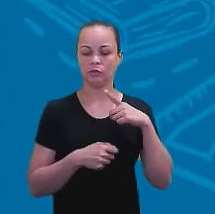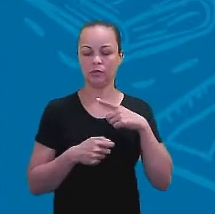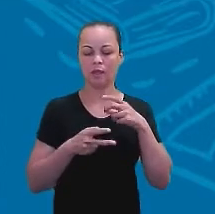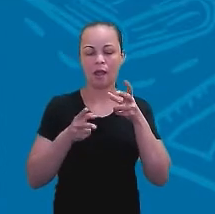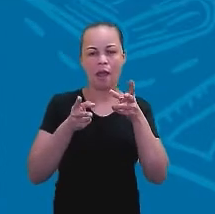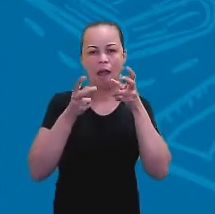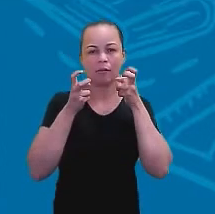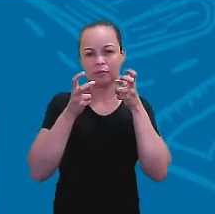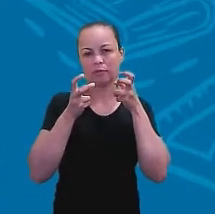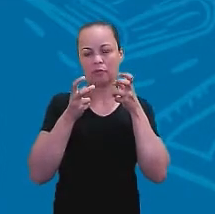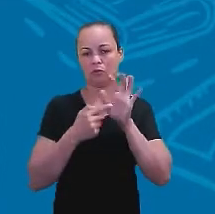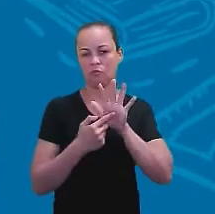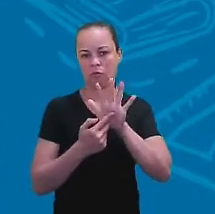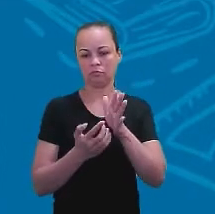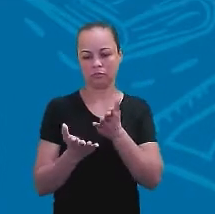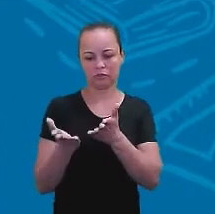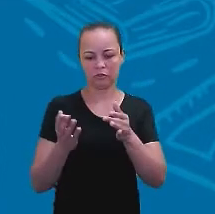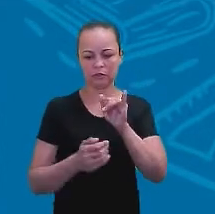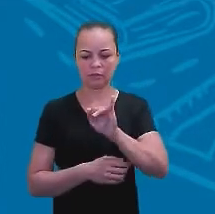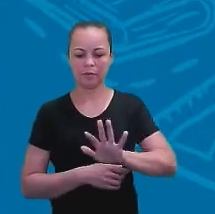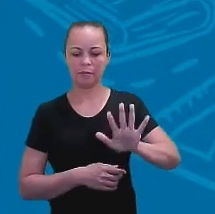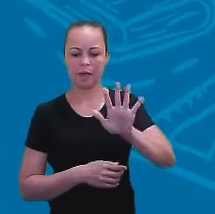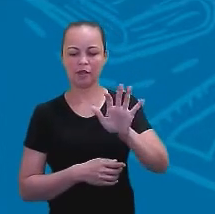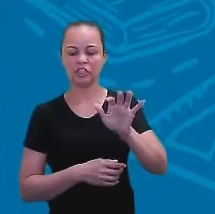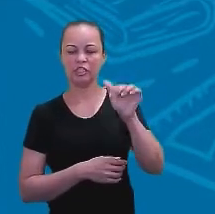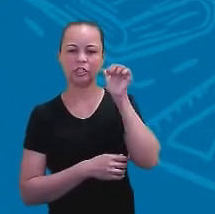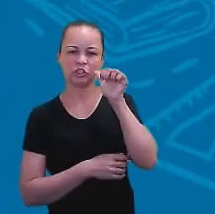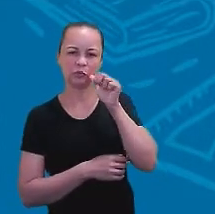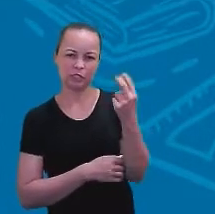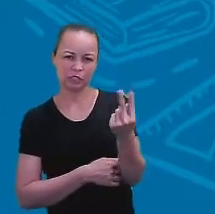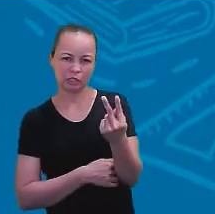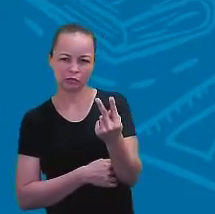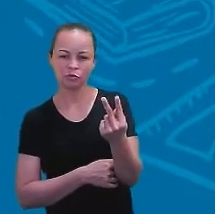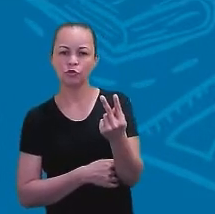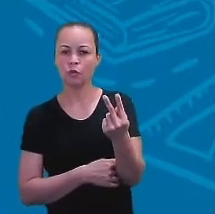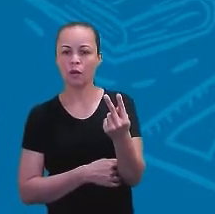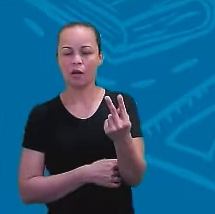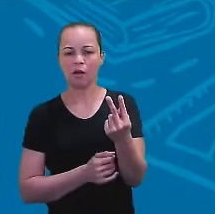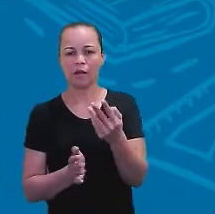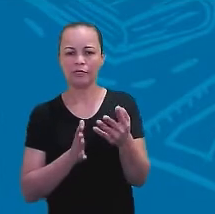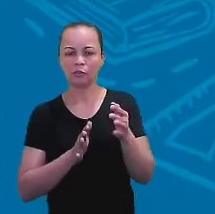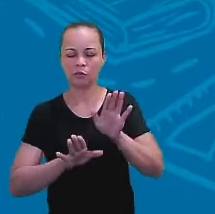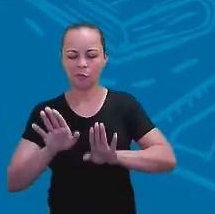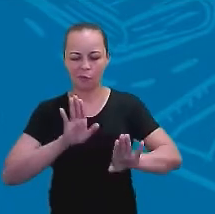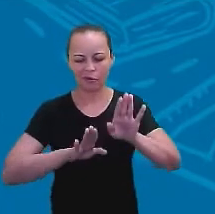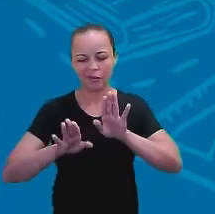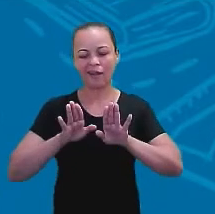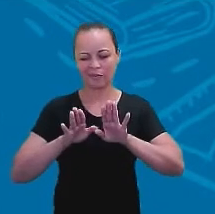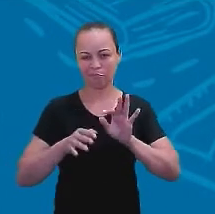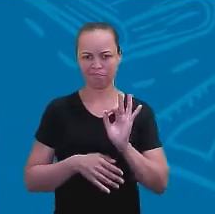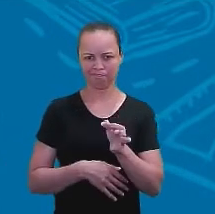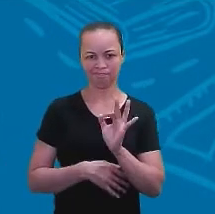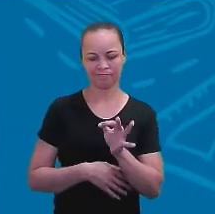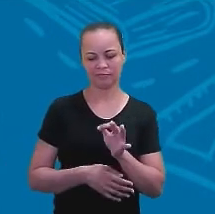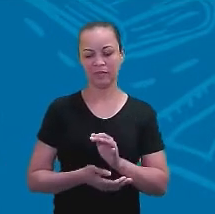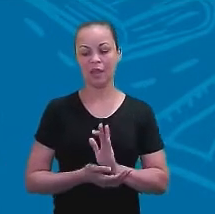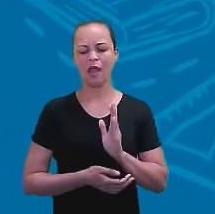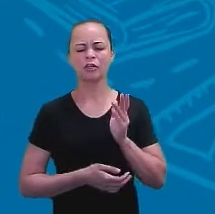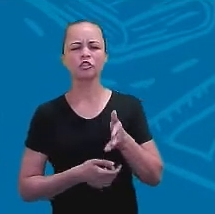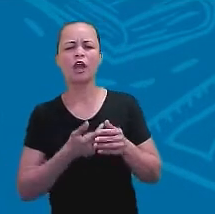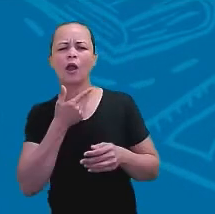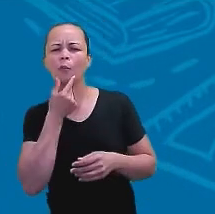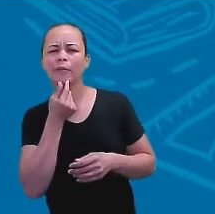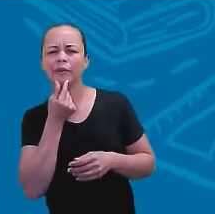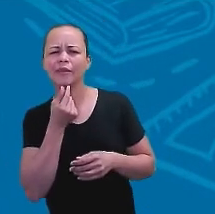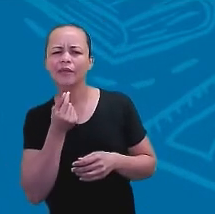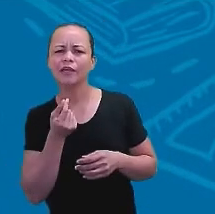para vocês, né, mostrando aí que as duas menininhas, né, elas estão tomando os cuidados adequados, já ali o rapaz,